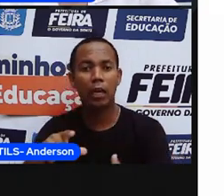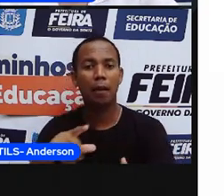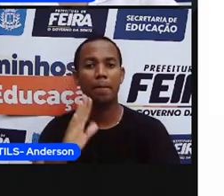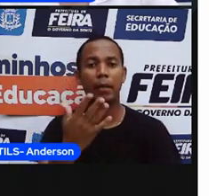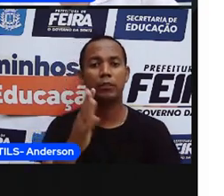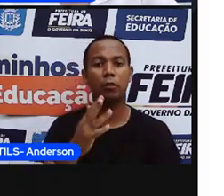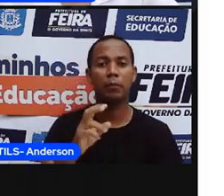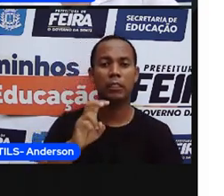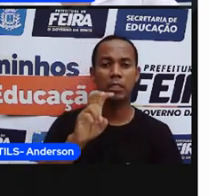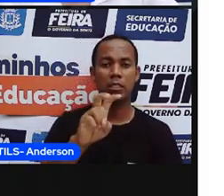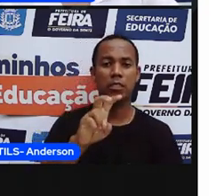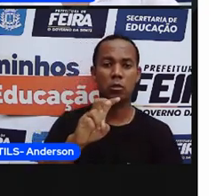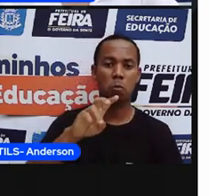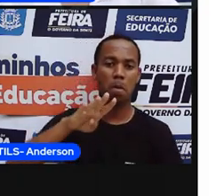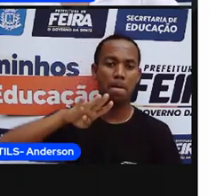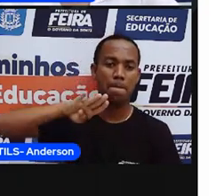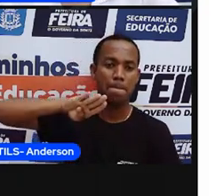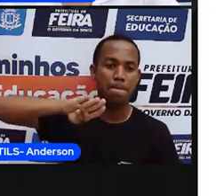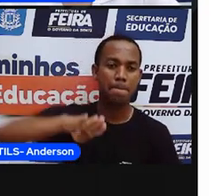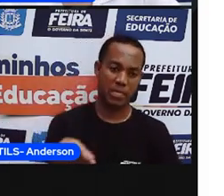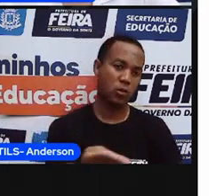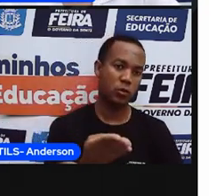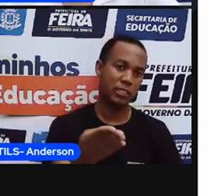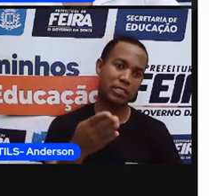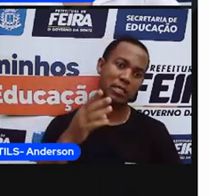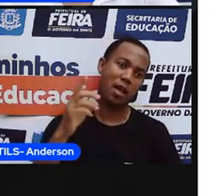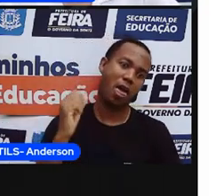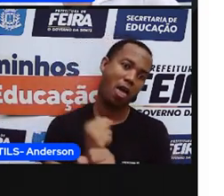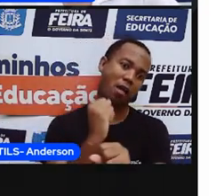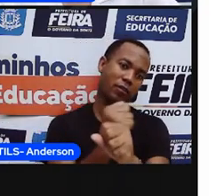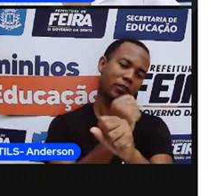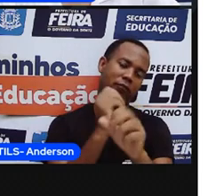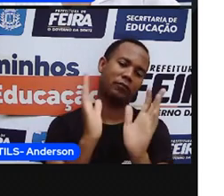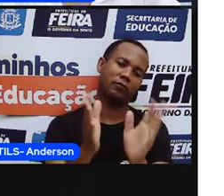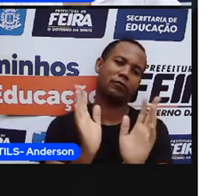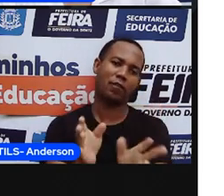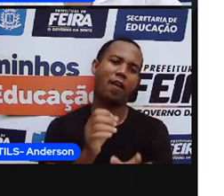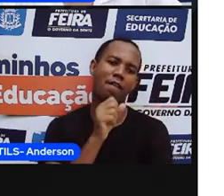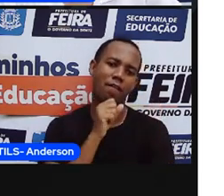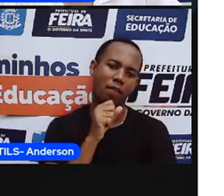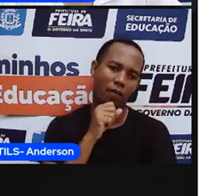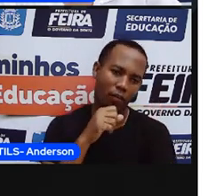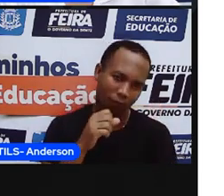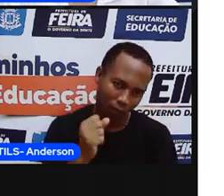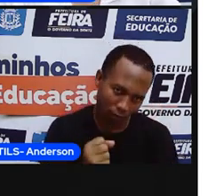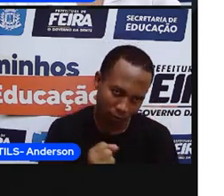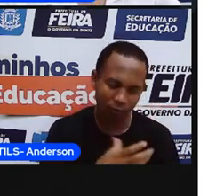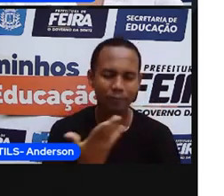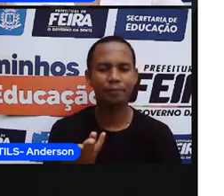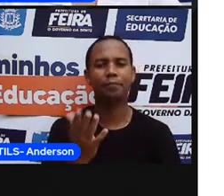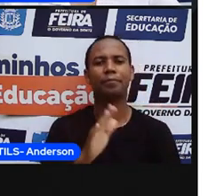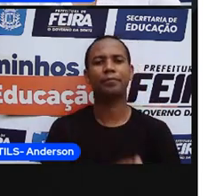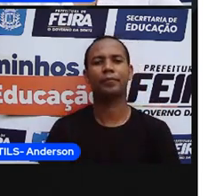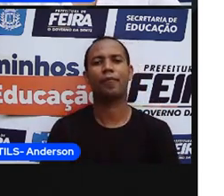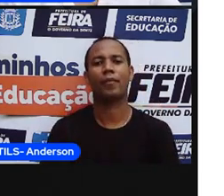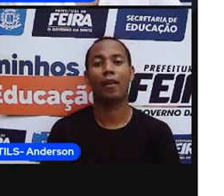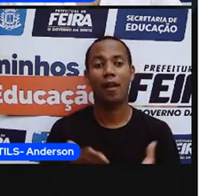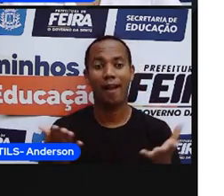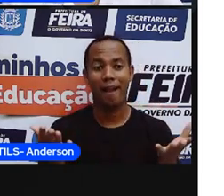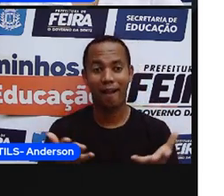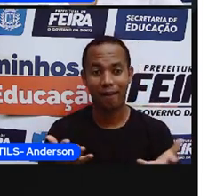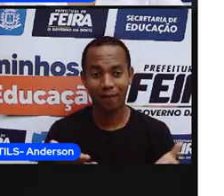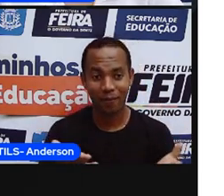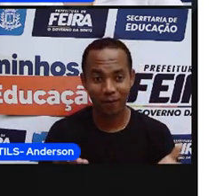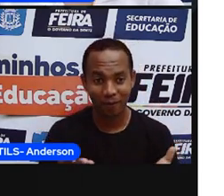5 bilhões de anos. Tá coroa já. Bom, vamos agora à nossa atividade